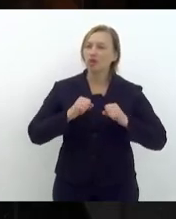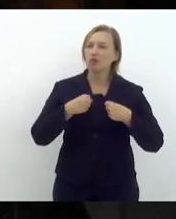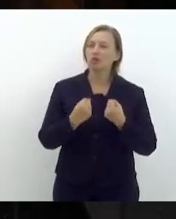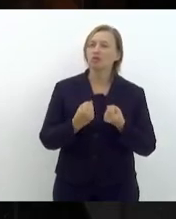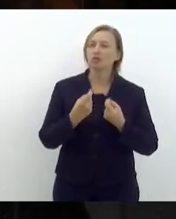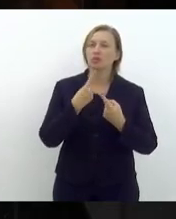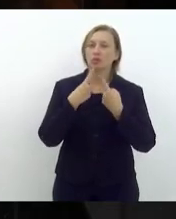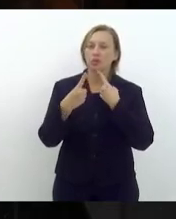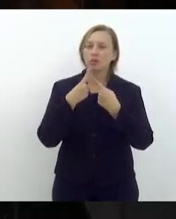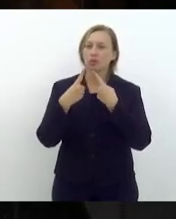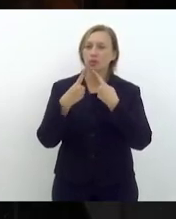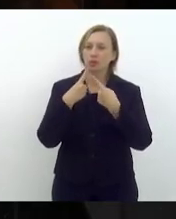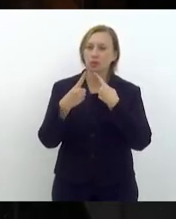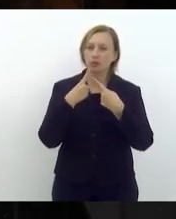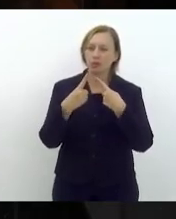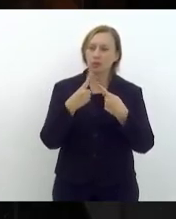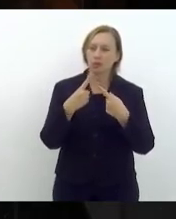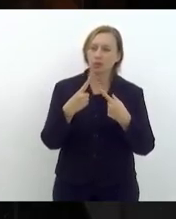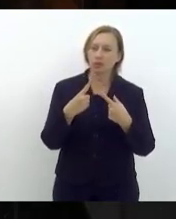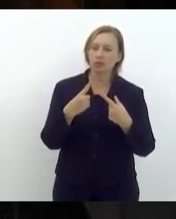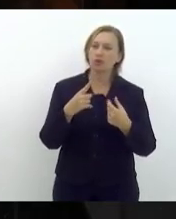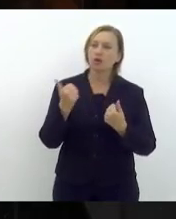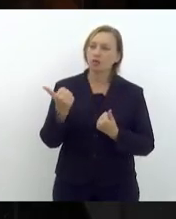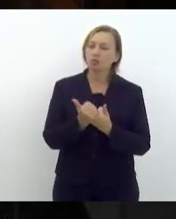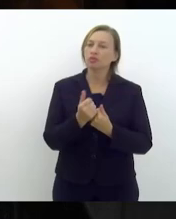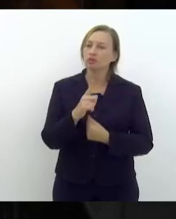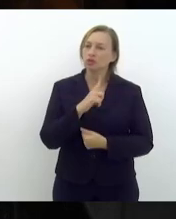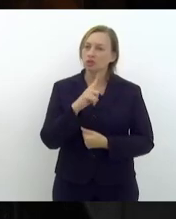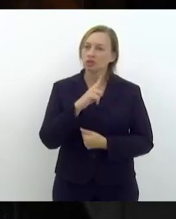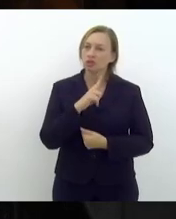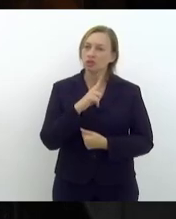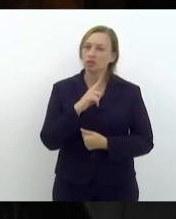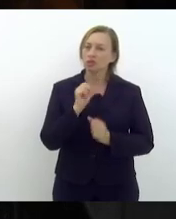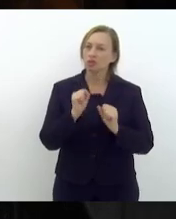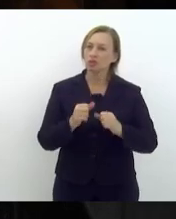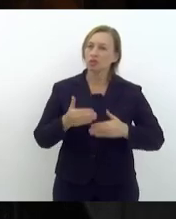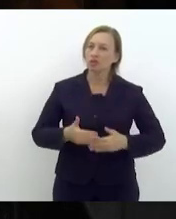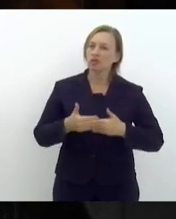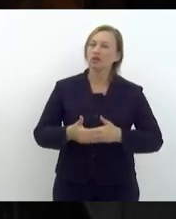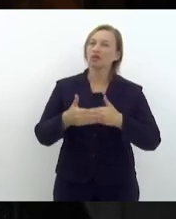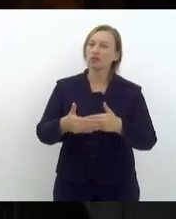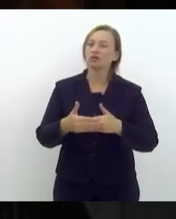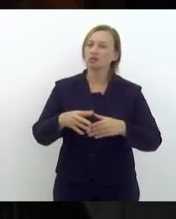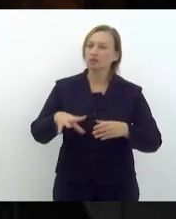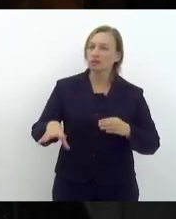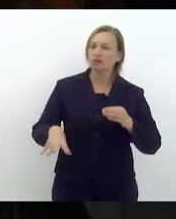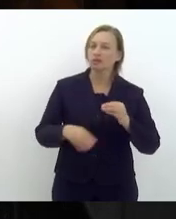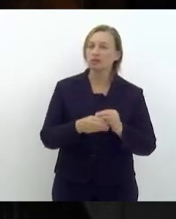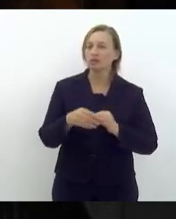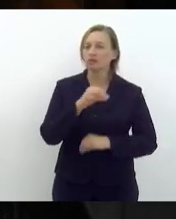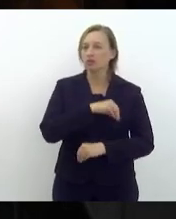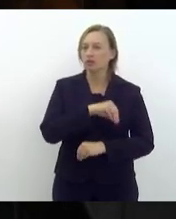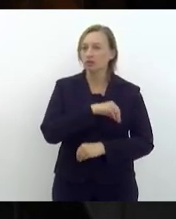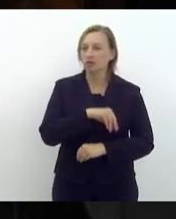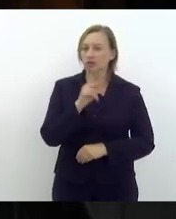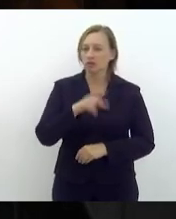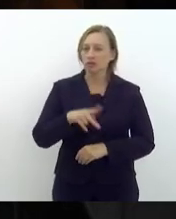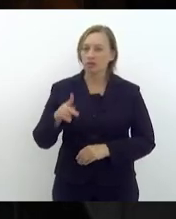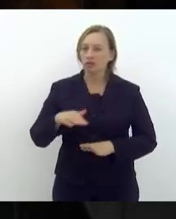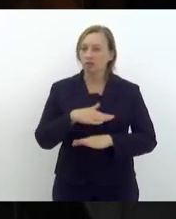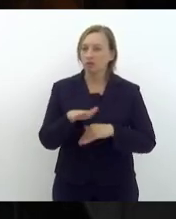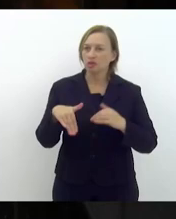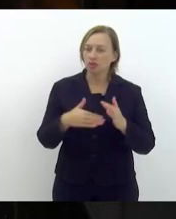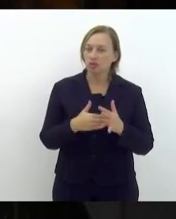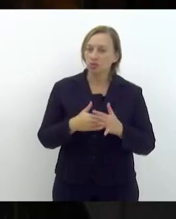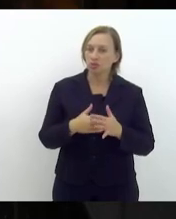diálogo para que eles persistam tem nosso apoio e para que a gente possa avançar nessa implementação do piso Nacional do magistério para